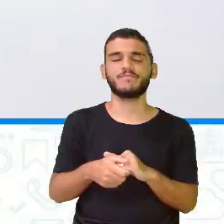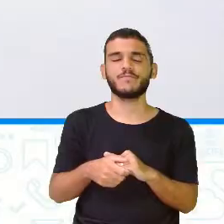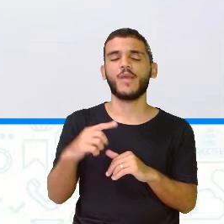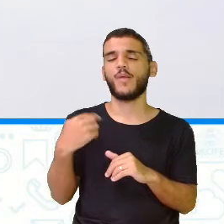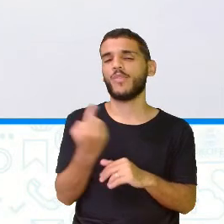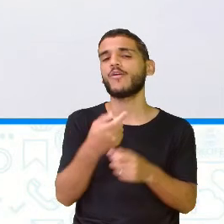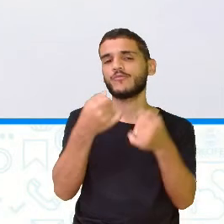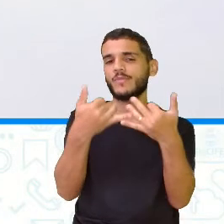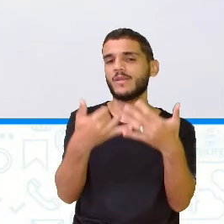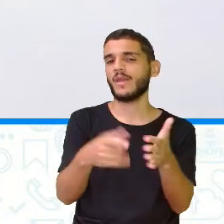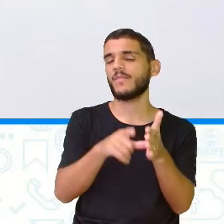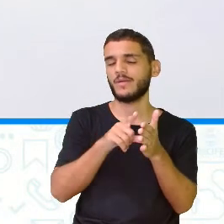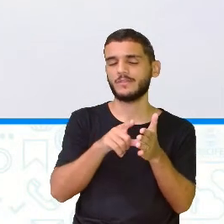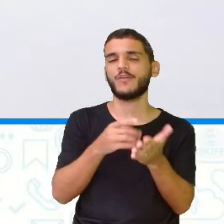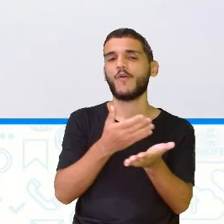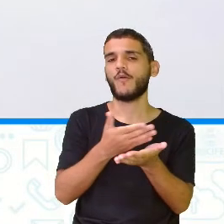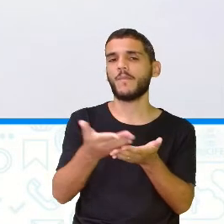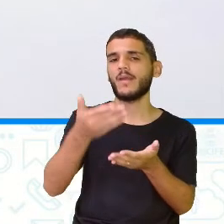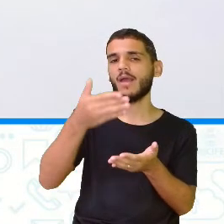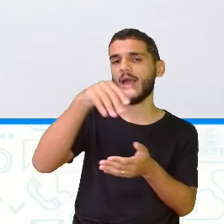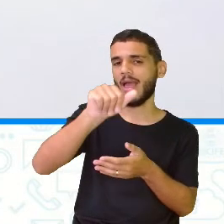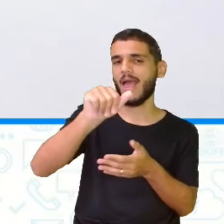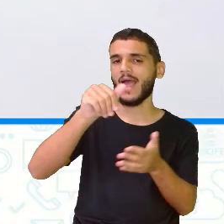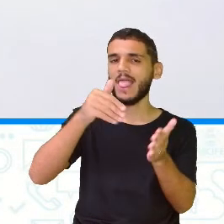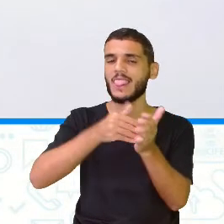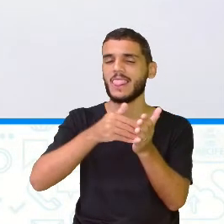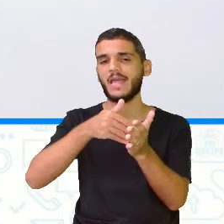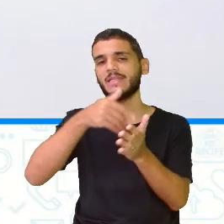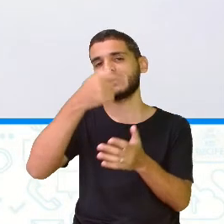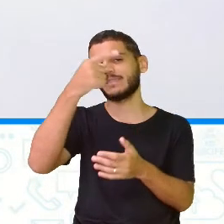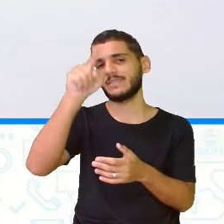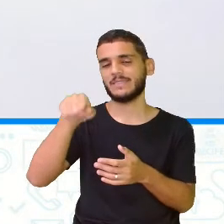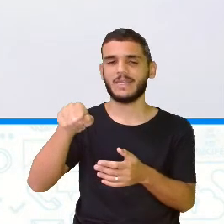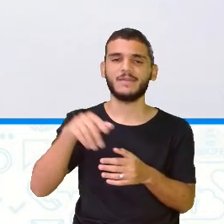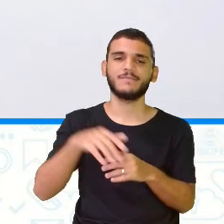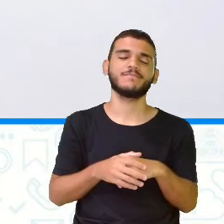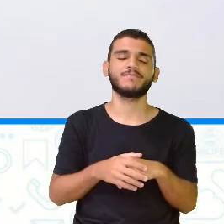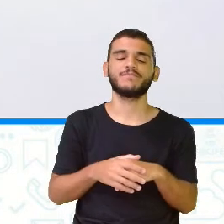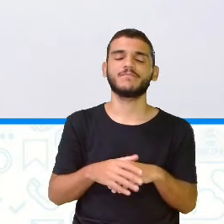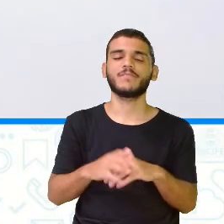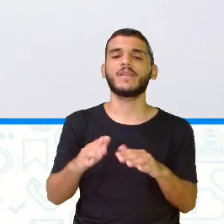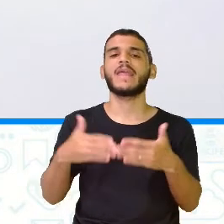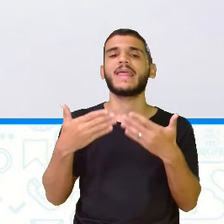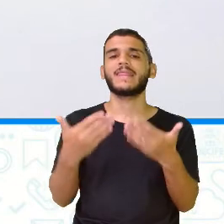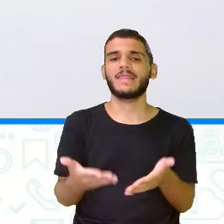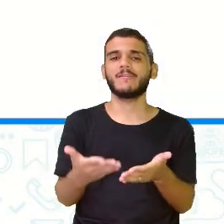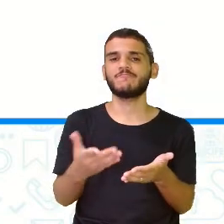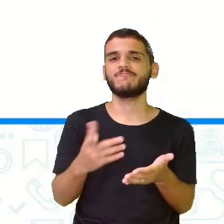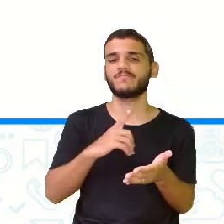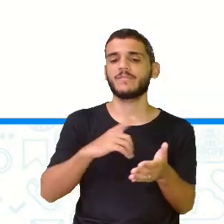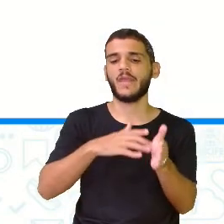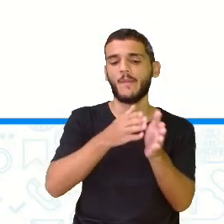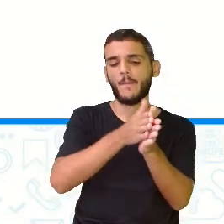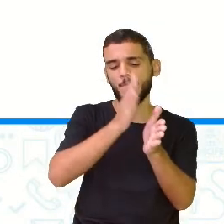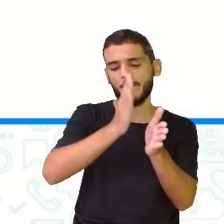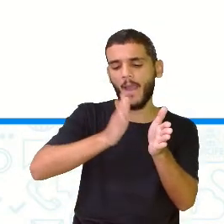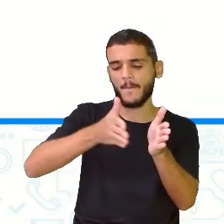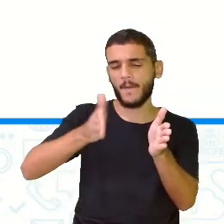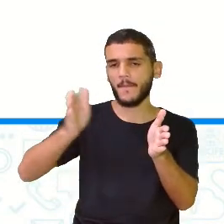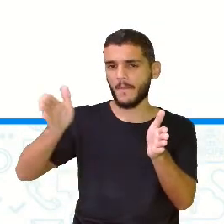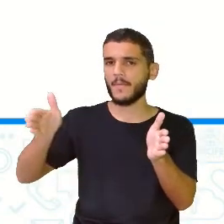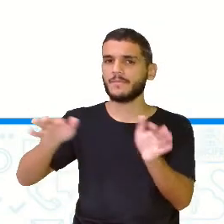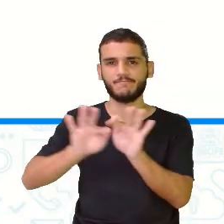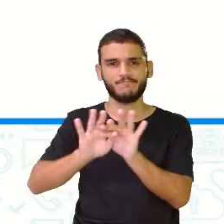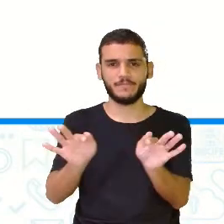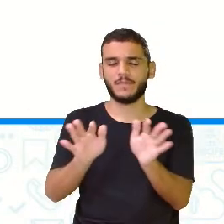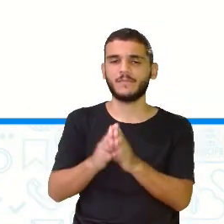né? Iniciando do A e vai até a letra Z. Então, seguindo esta ordem aí.